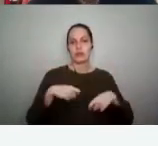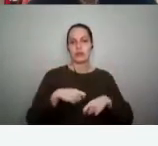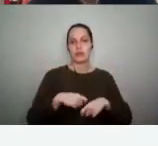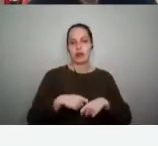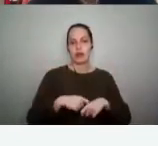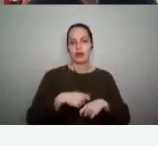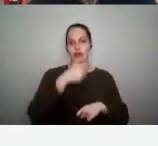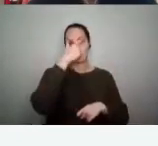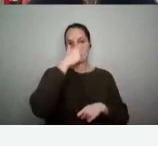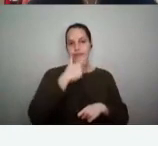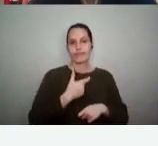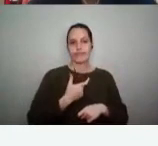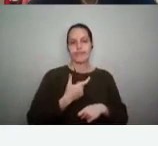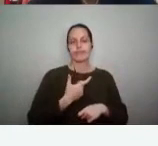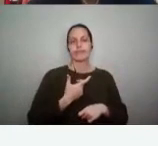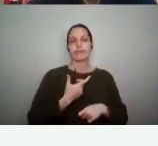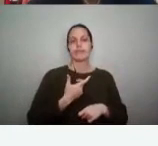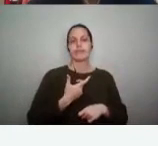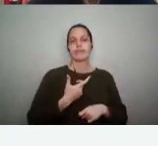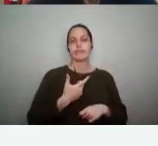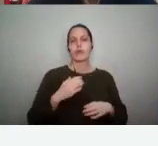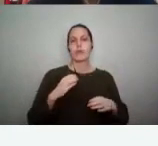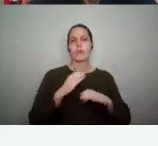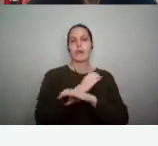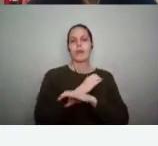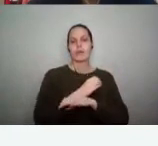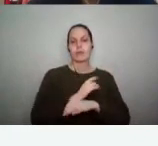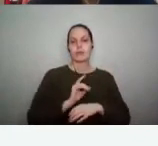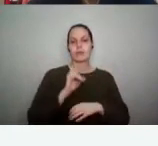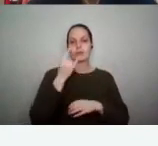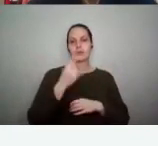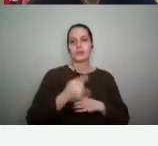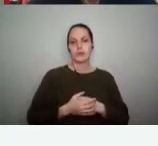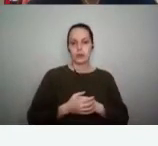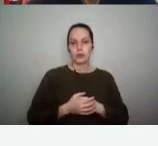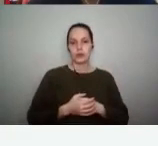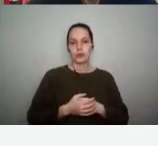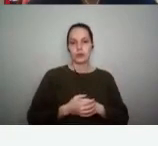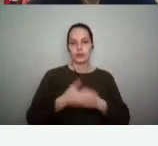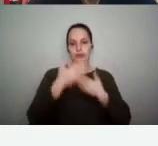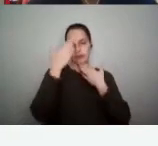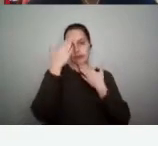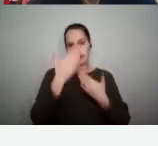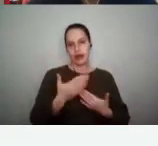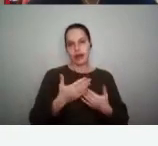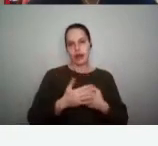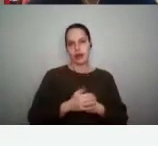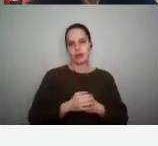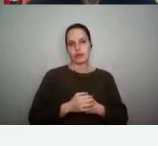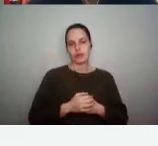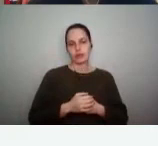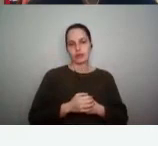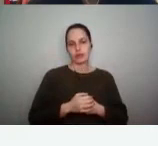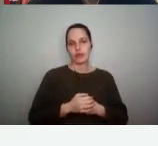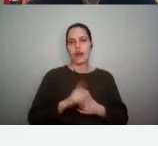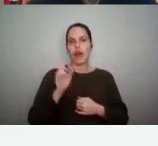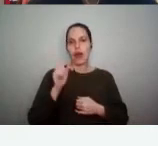sujeitos completos, né? Por fim, muito obrigado. sobre esses nossos